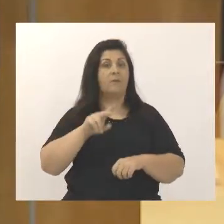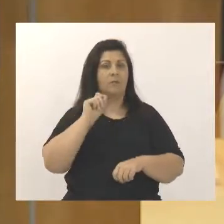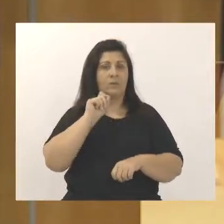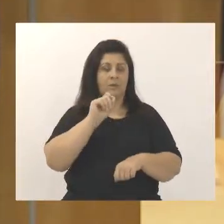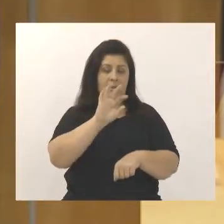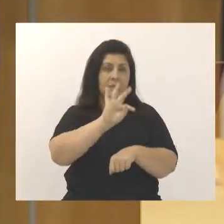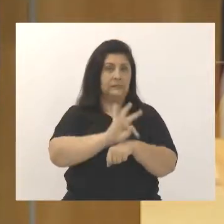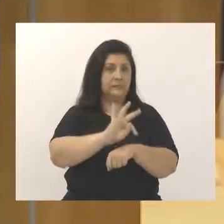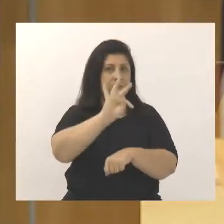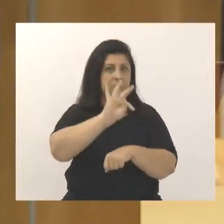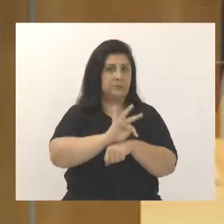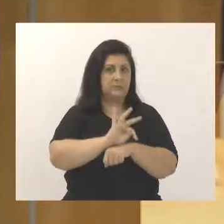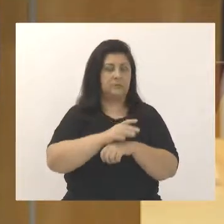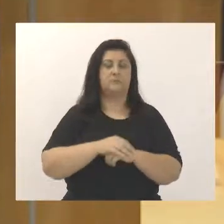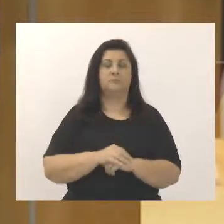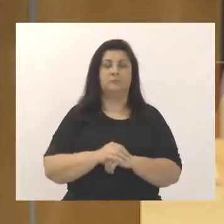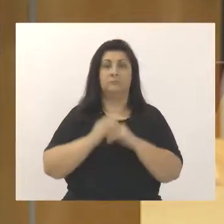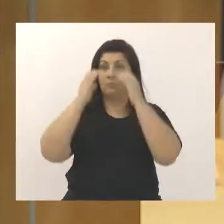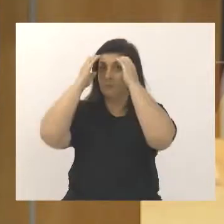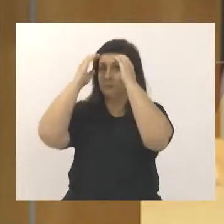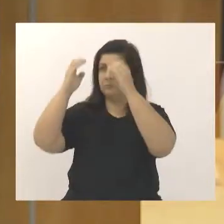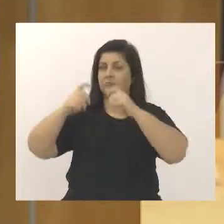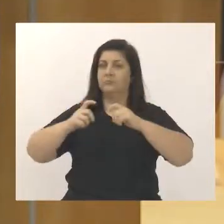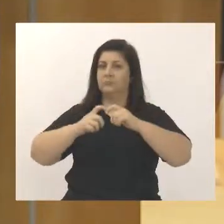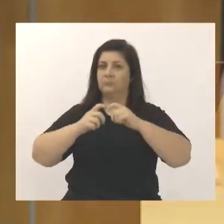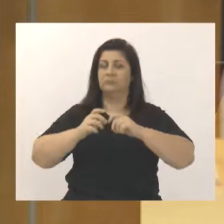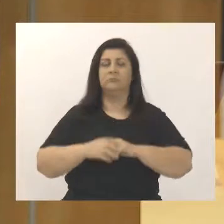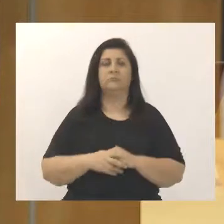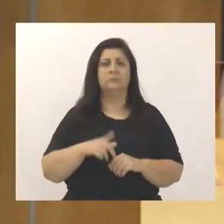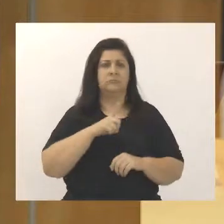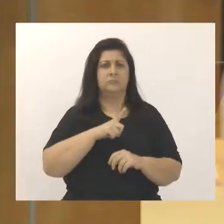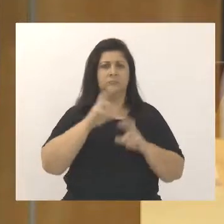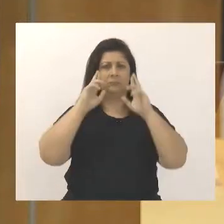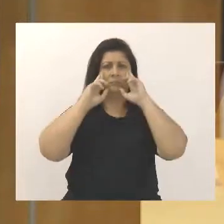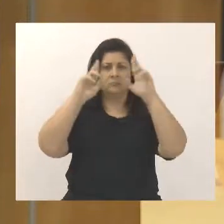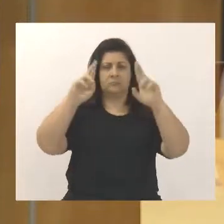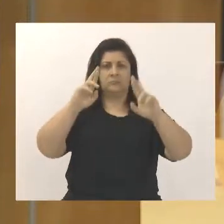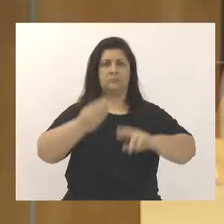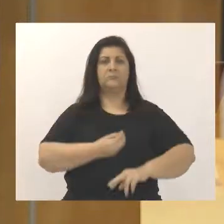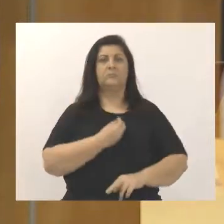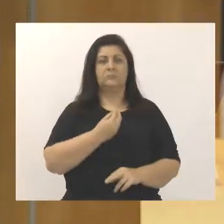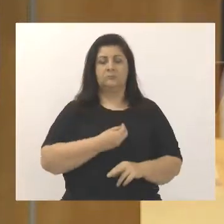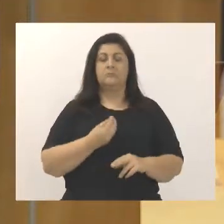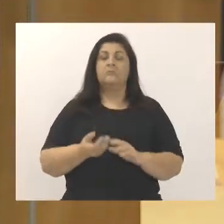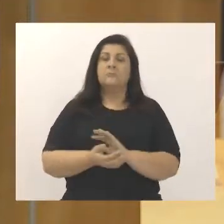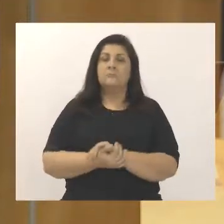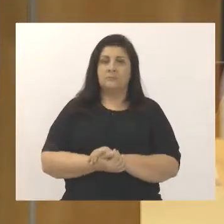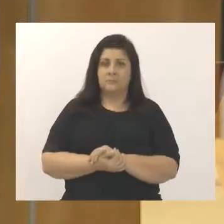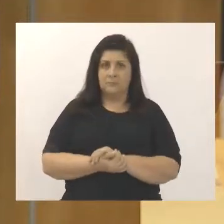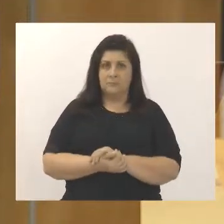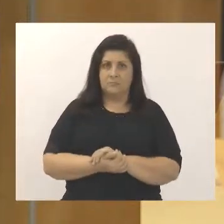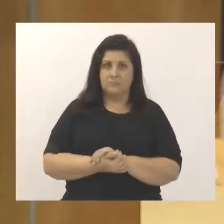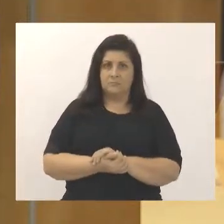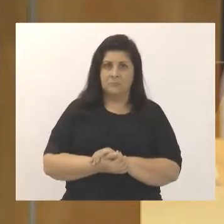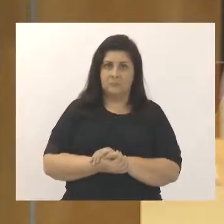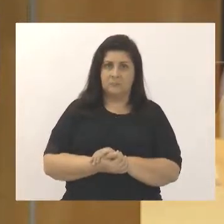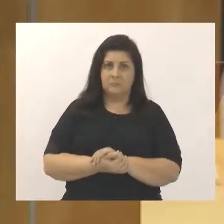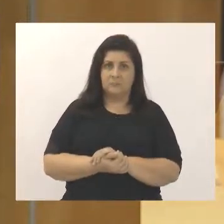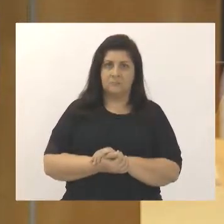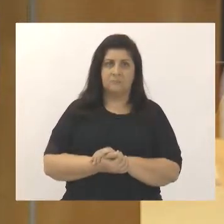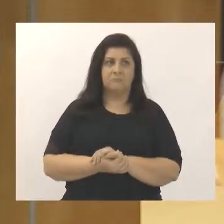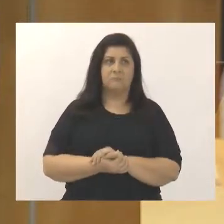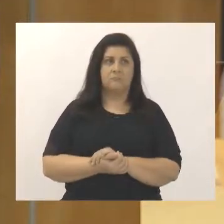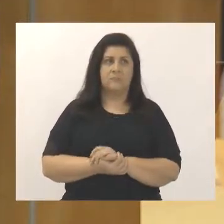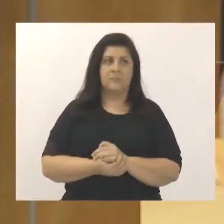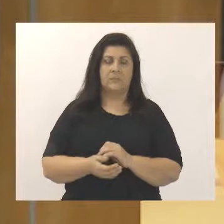vou pelos médicos, tenho o maior respeito, sim, à vida, não sou contra a vida. Não é, antes nem conheci o doutor Rodrigo,